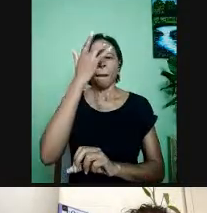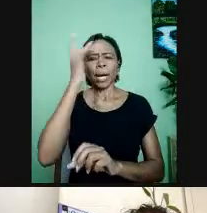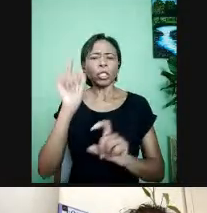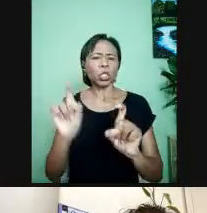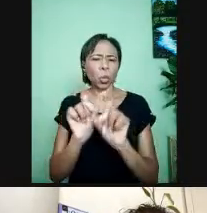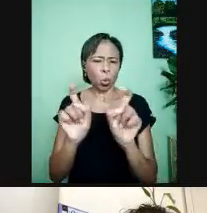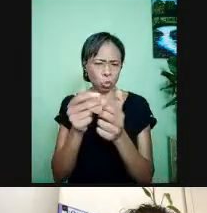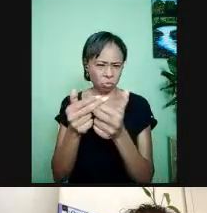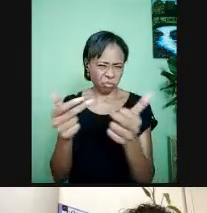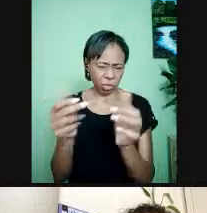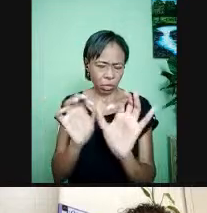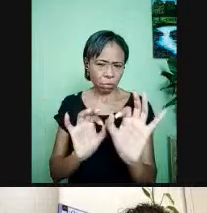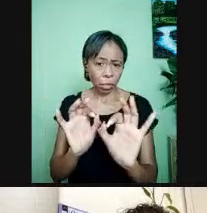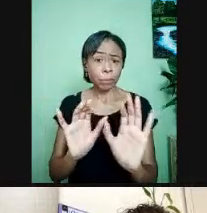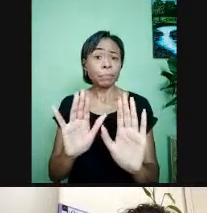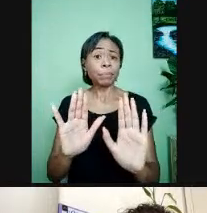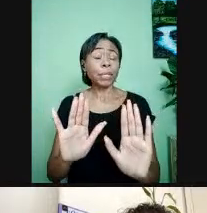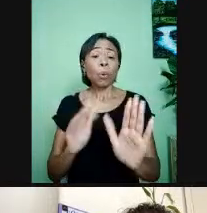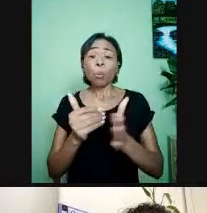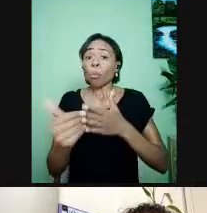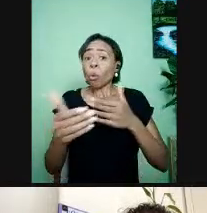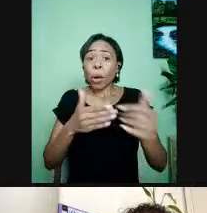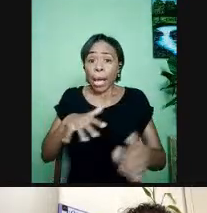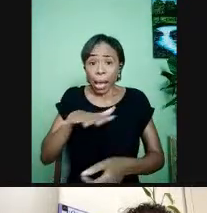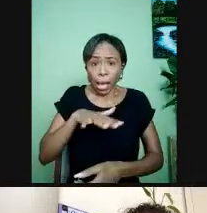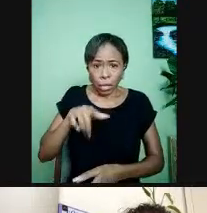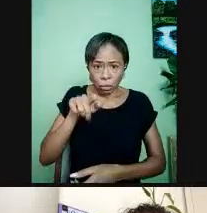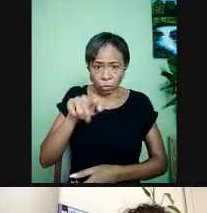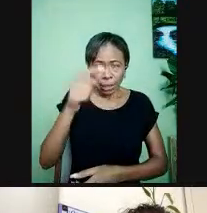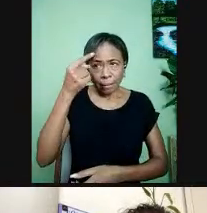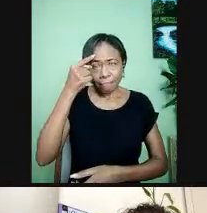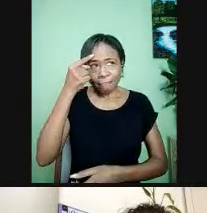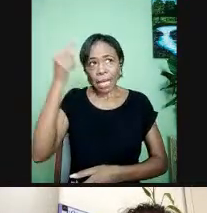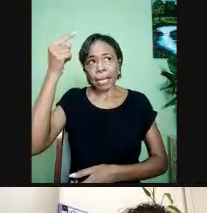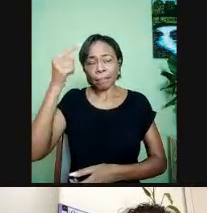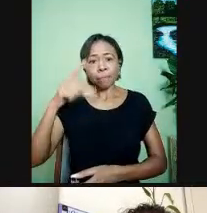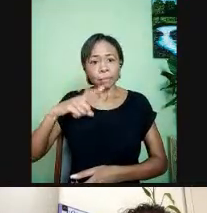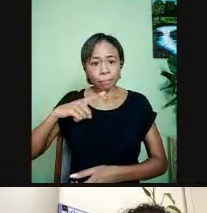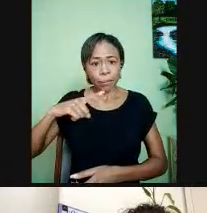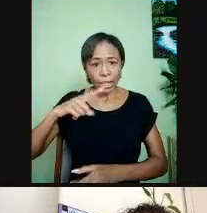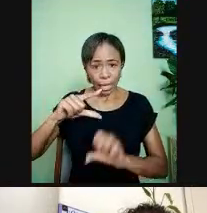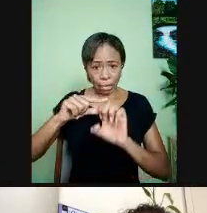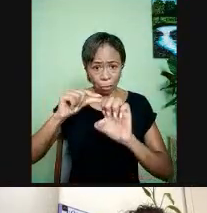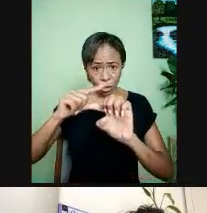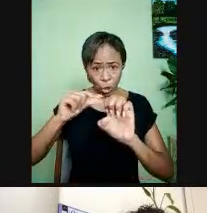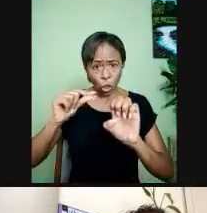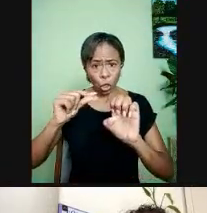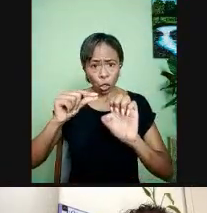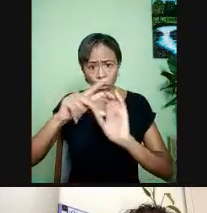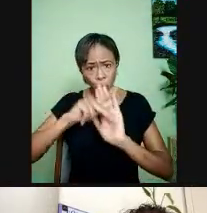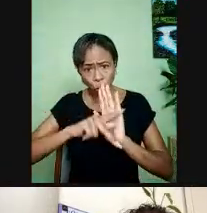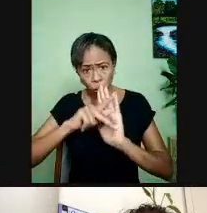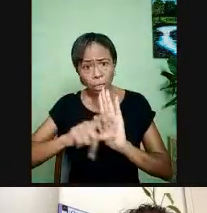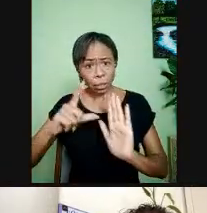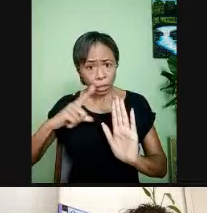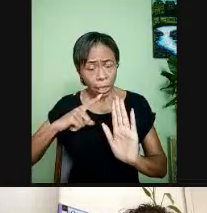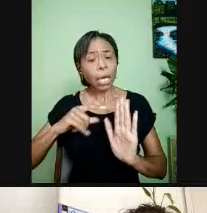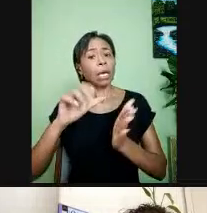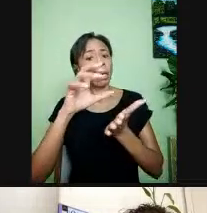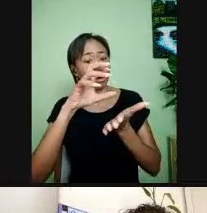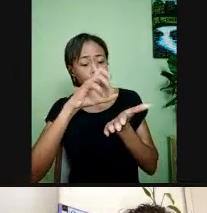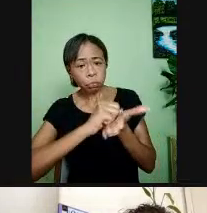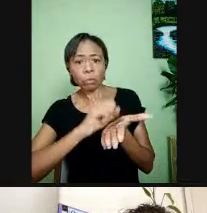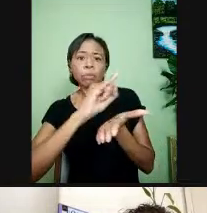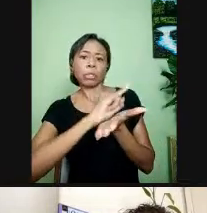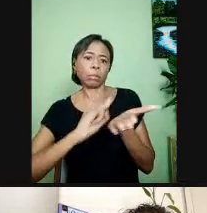que seja o segmento, tem uma ideia, tem um negócio, tem um projeto, se inscreva. E aí, essa pessoa vai